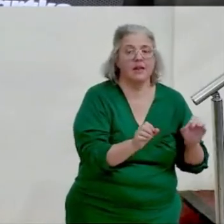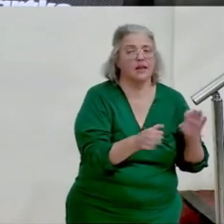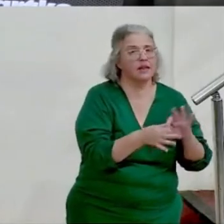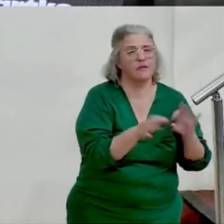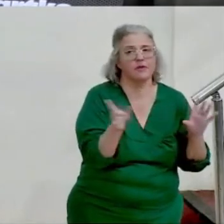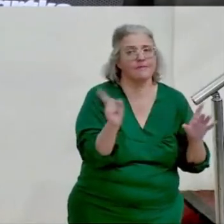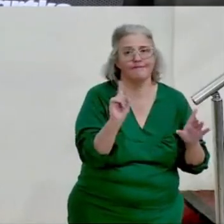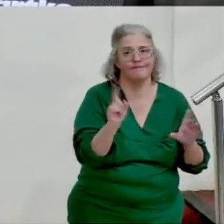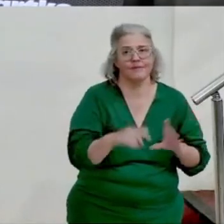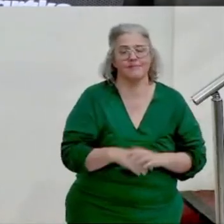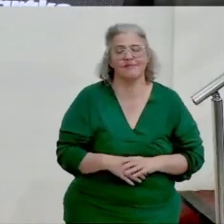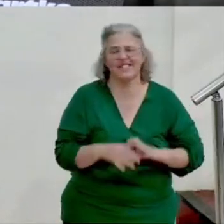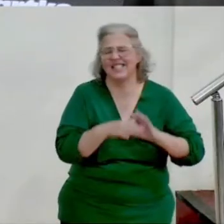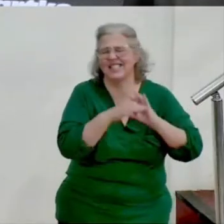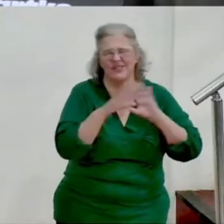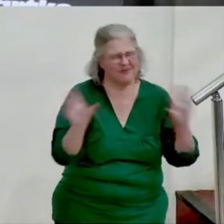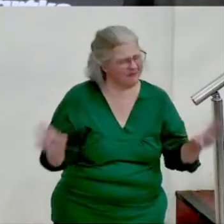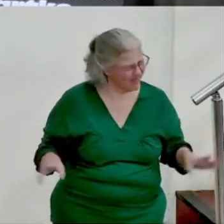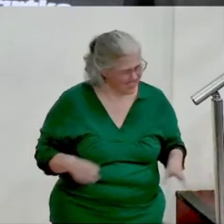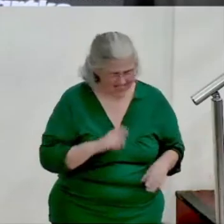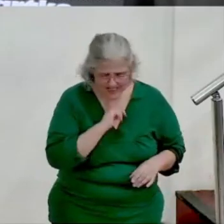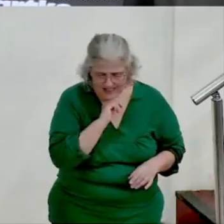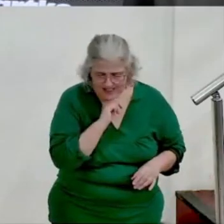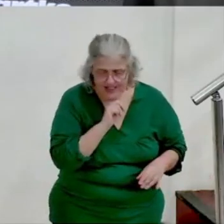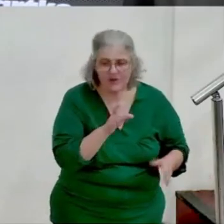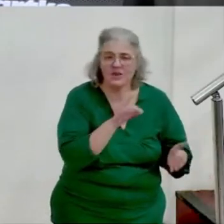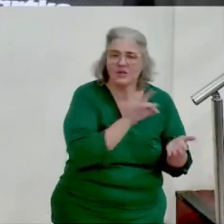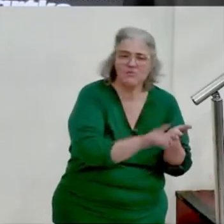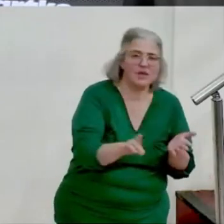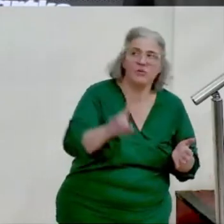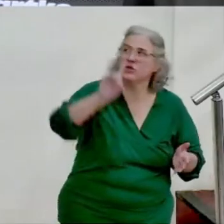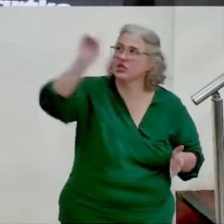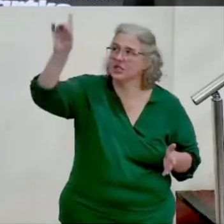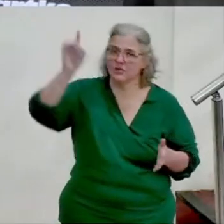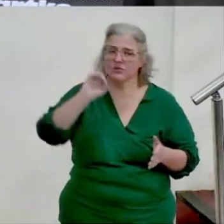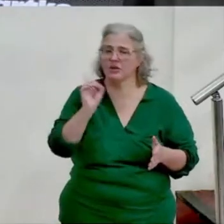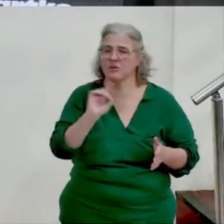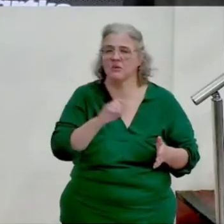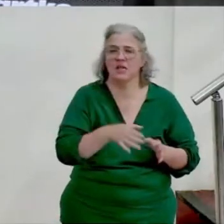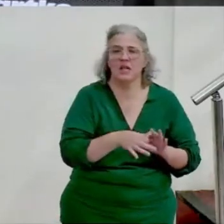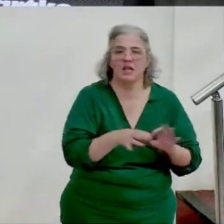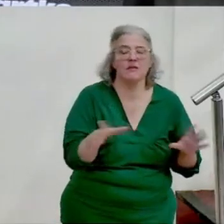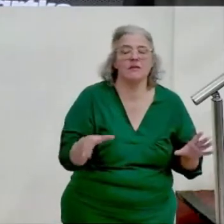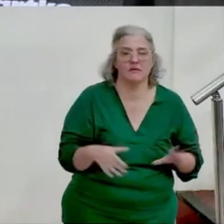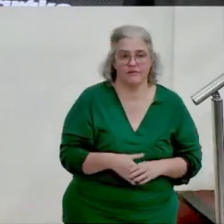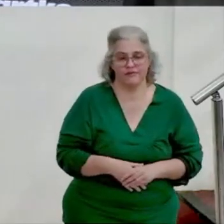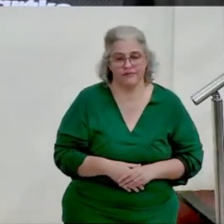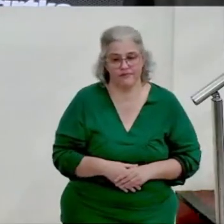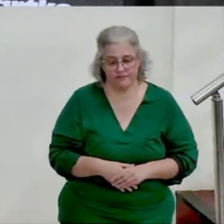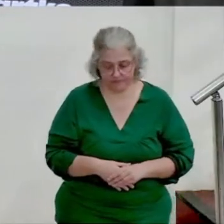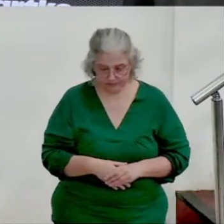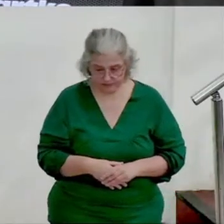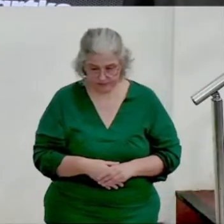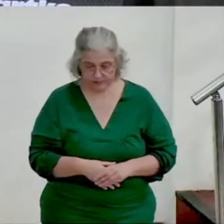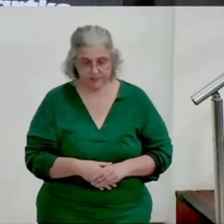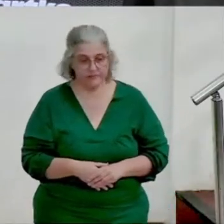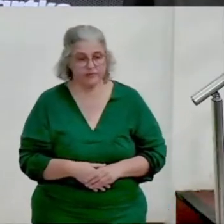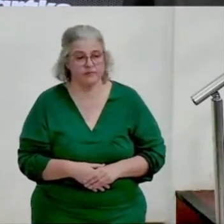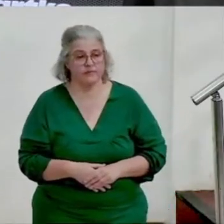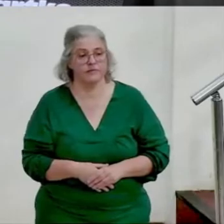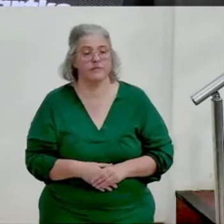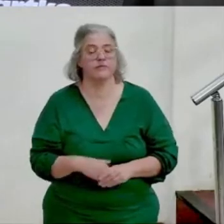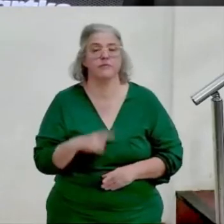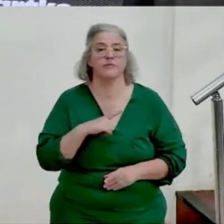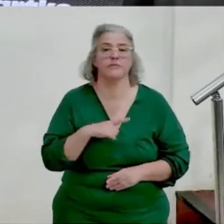Escritura, tem alguns que acreditam que escaparão. Eles são chamados de universalistas, porque eles creem que a salvação